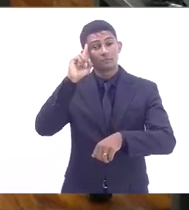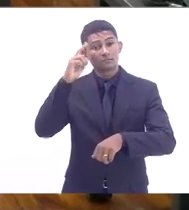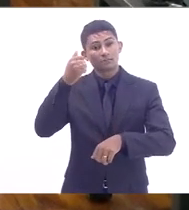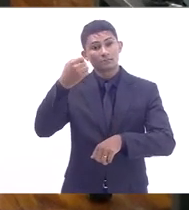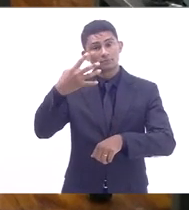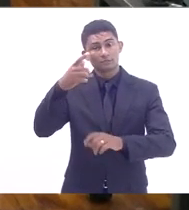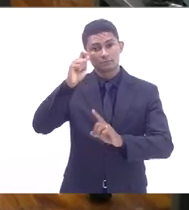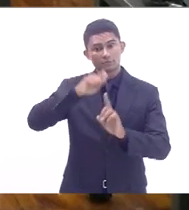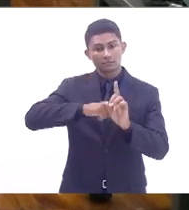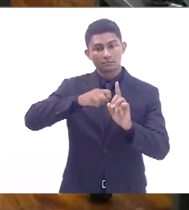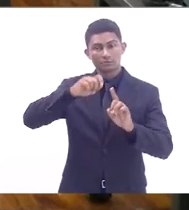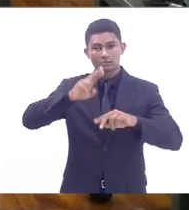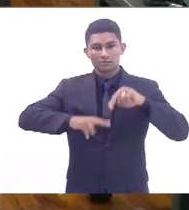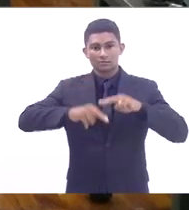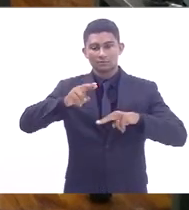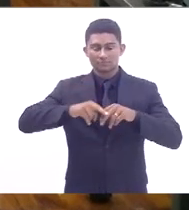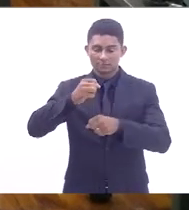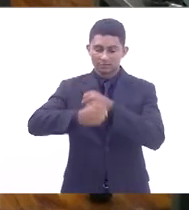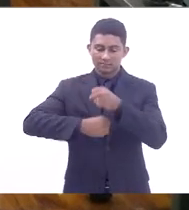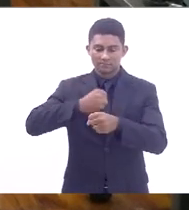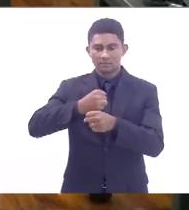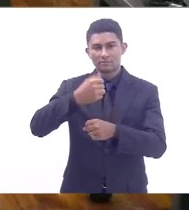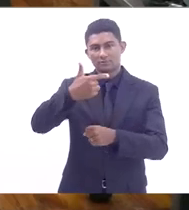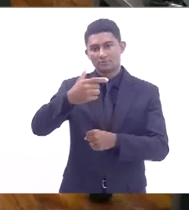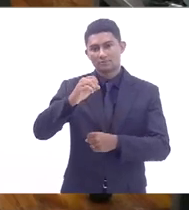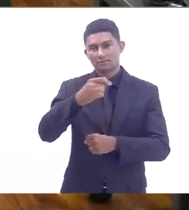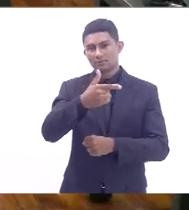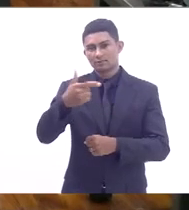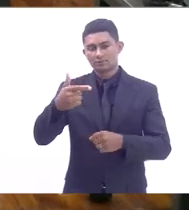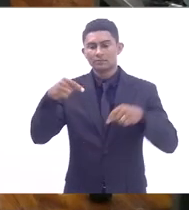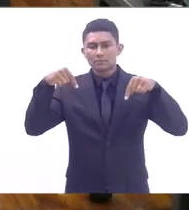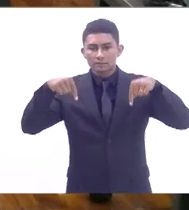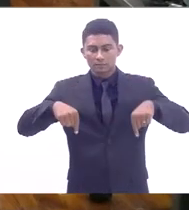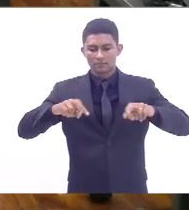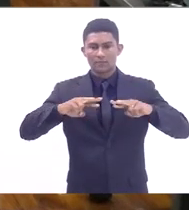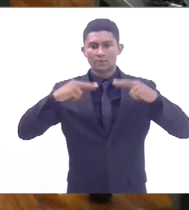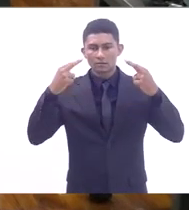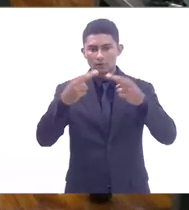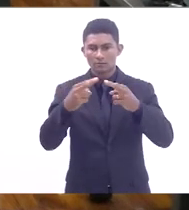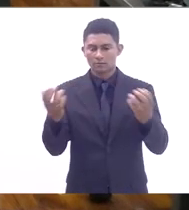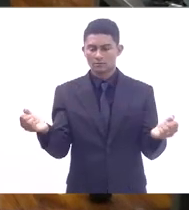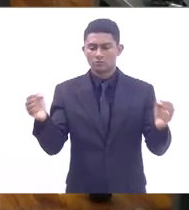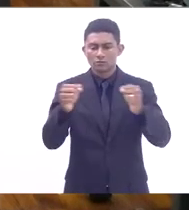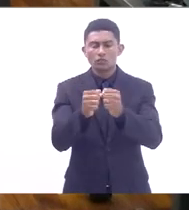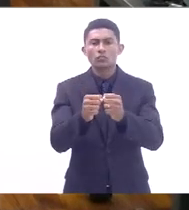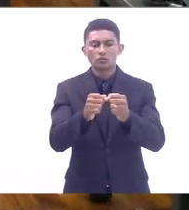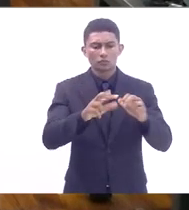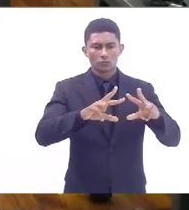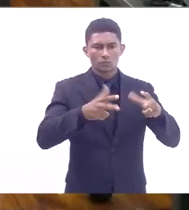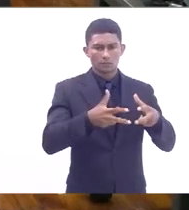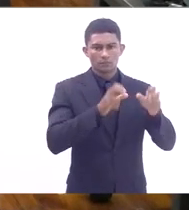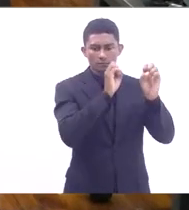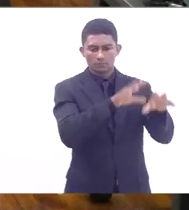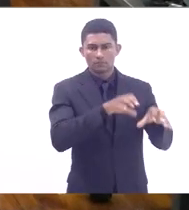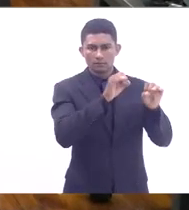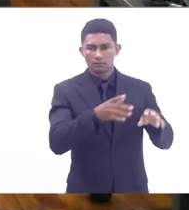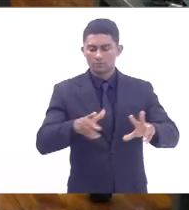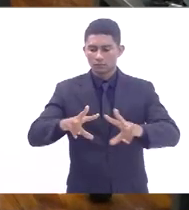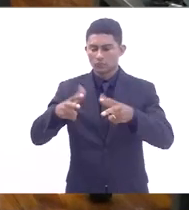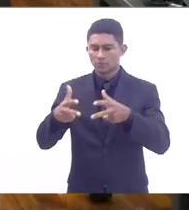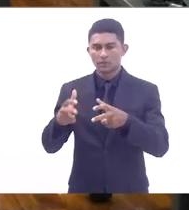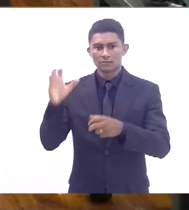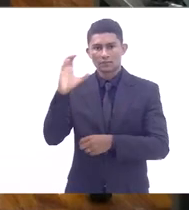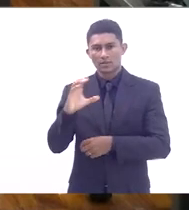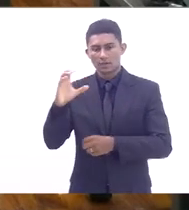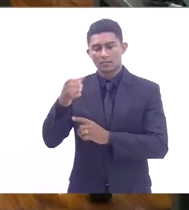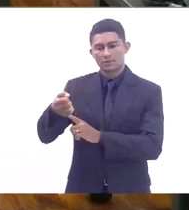dia Quatorze de Julho e2022 damos início à audiência pública conjunta da comissão de educação com a comissão de ciência